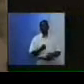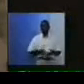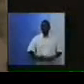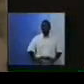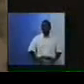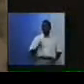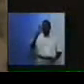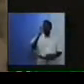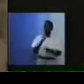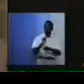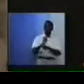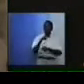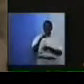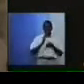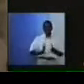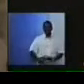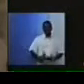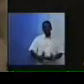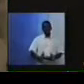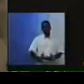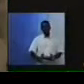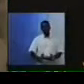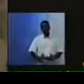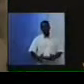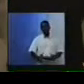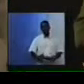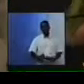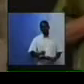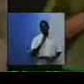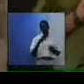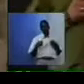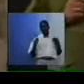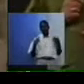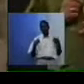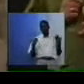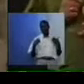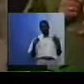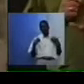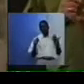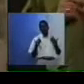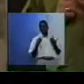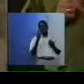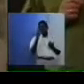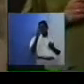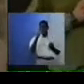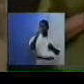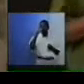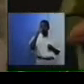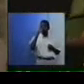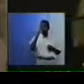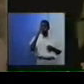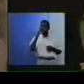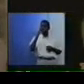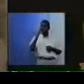céu, até a hora do seu parto. E que alegria para o Pai, quando o Espírito